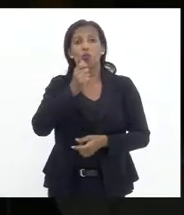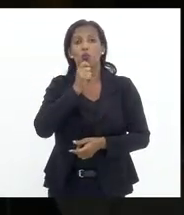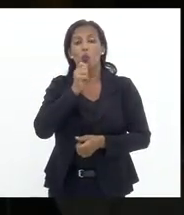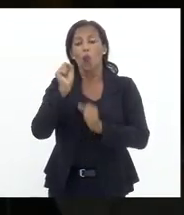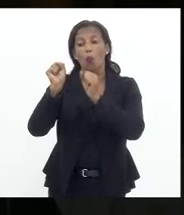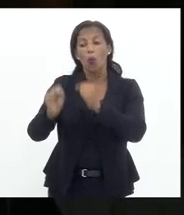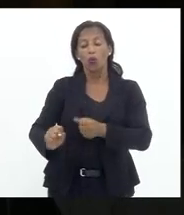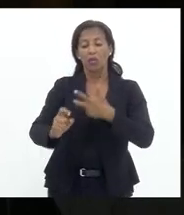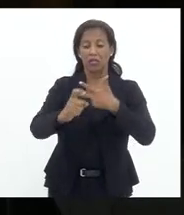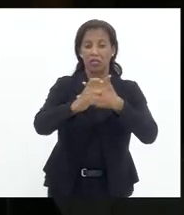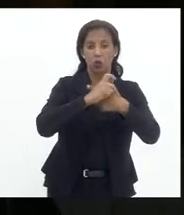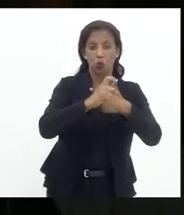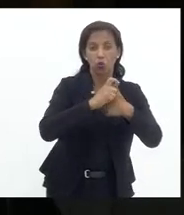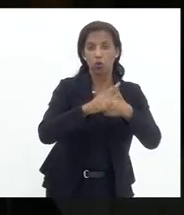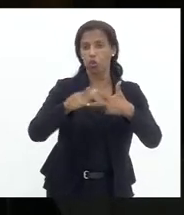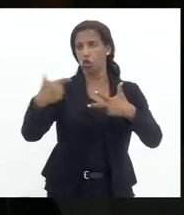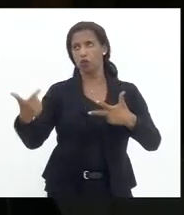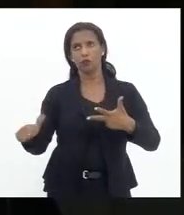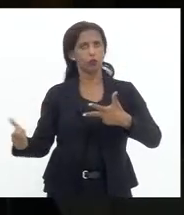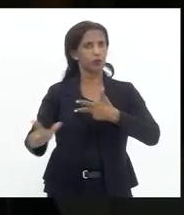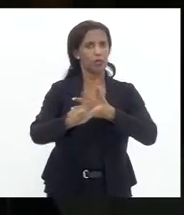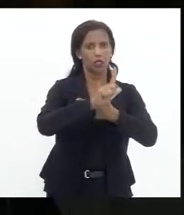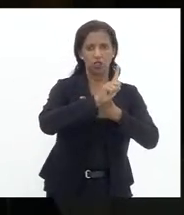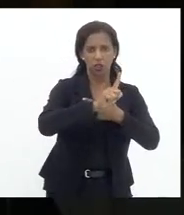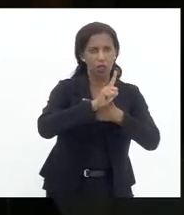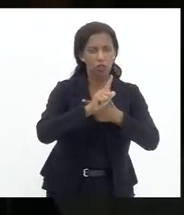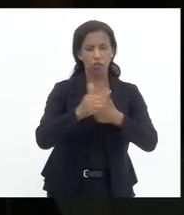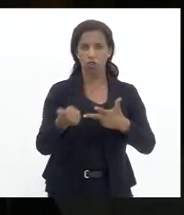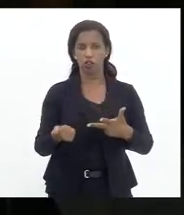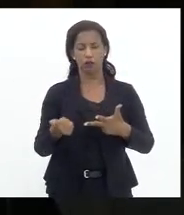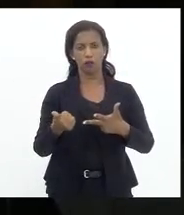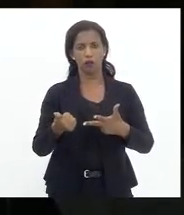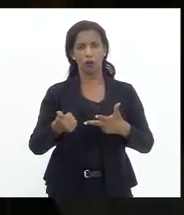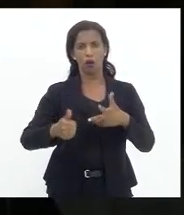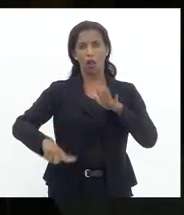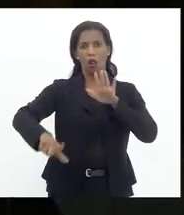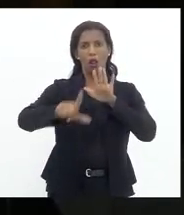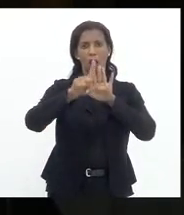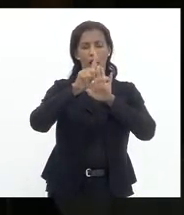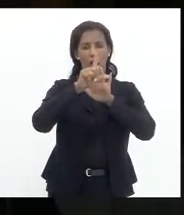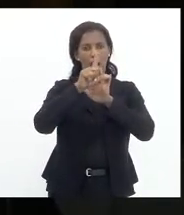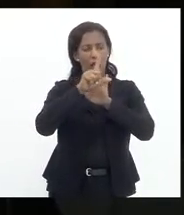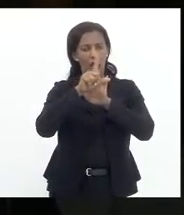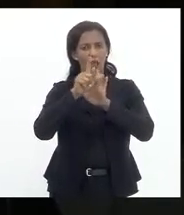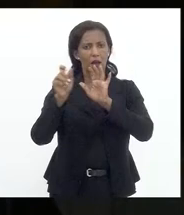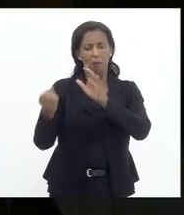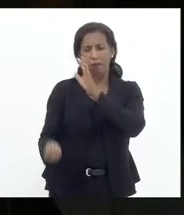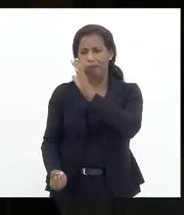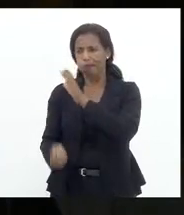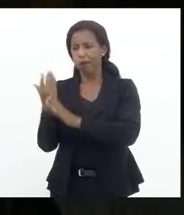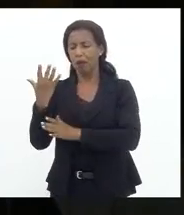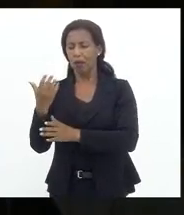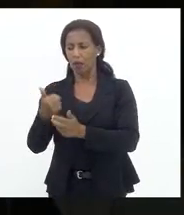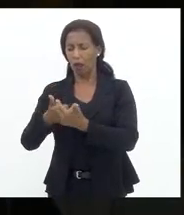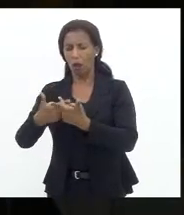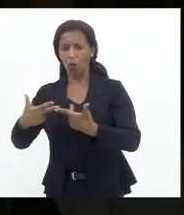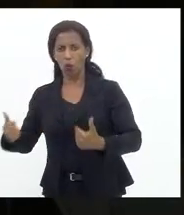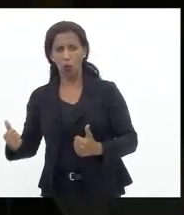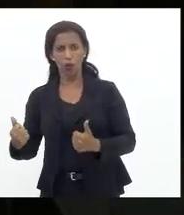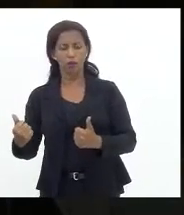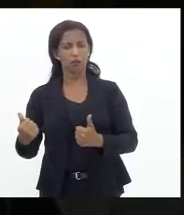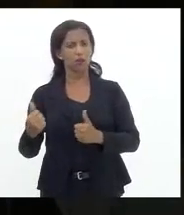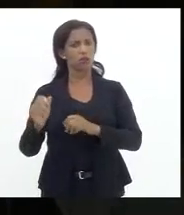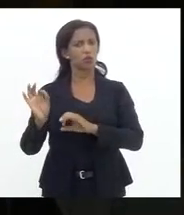Poder Executivo, não cabe ao Poder Legislativo legislar ou julgar ou apreciar ou criar matéria